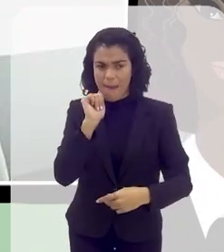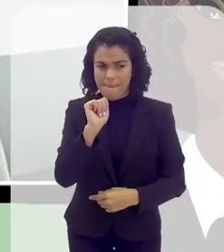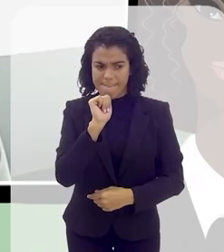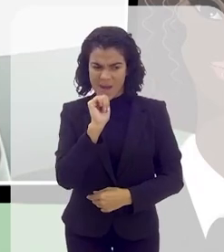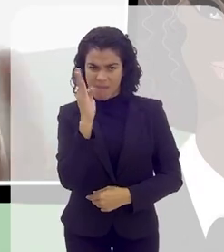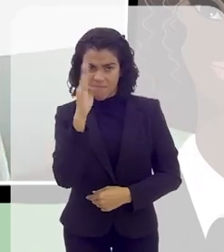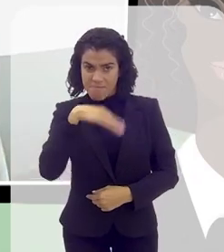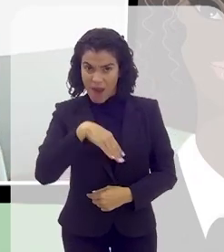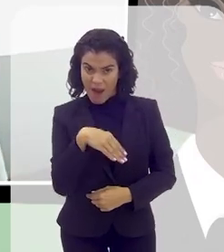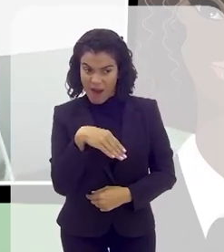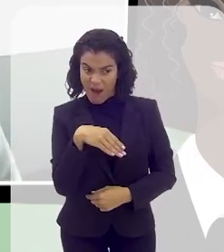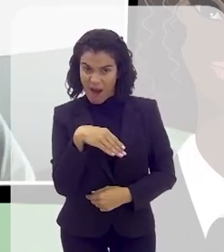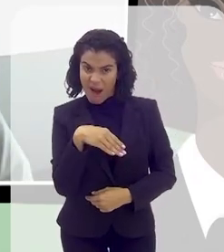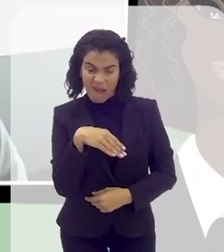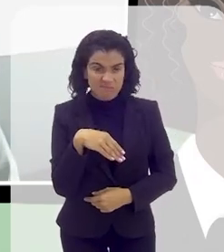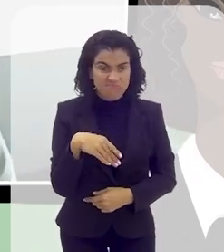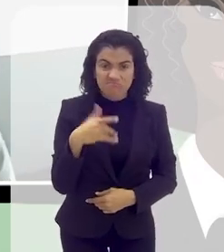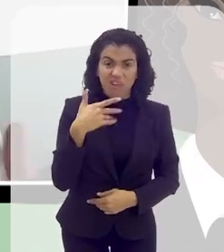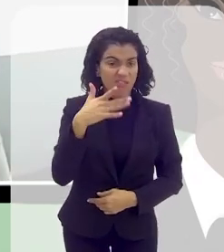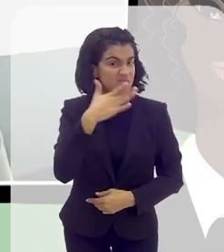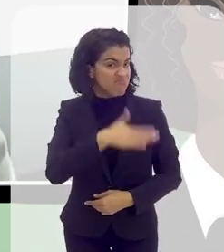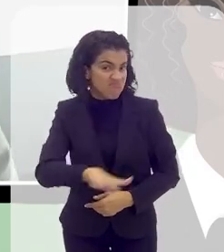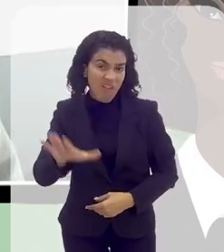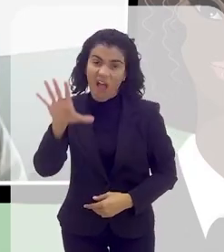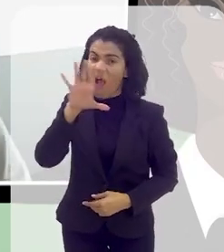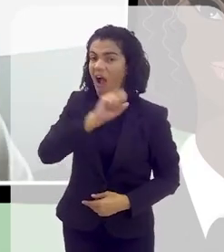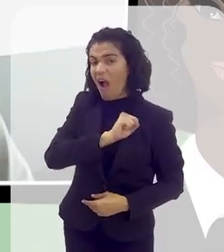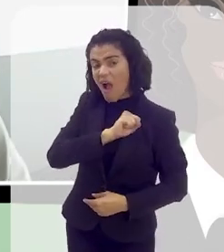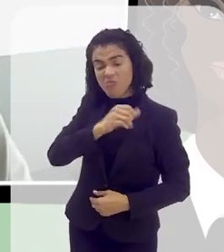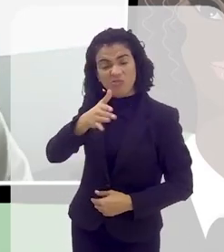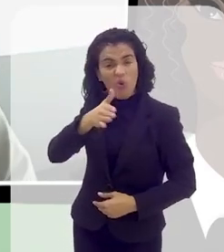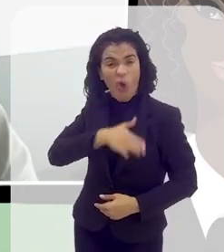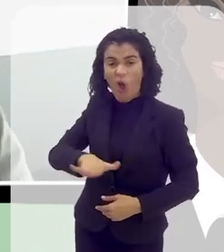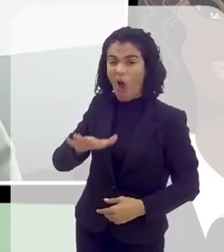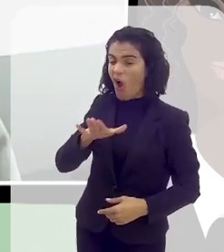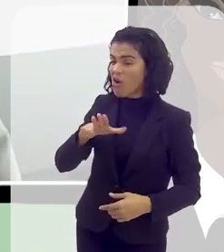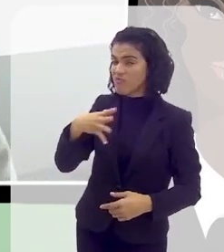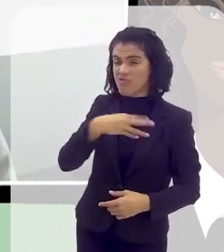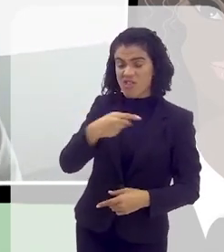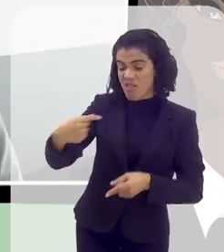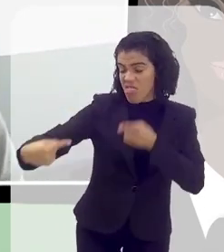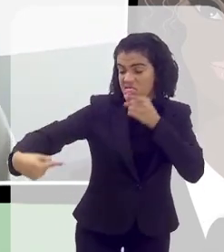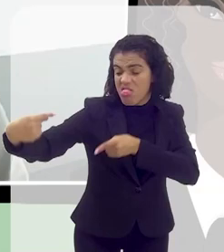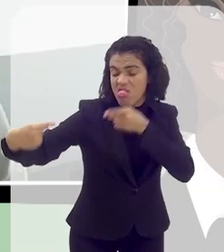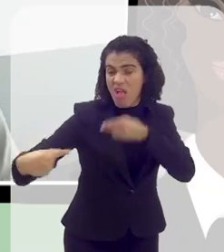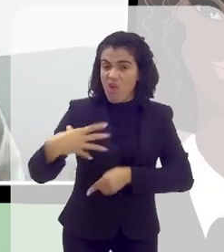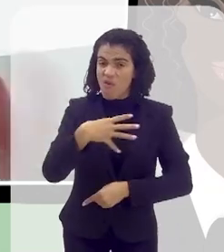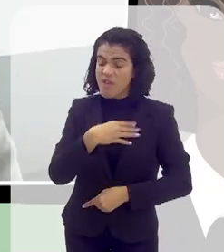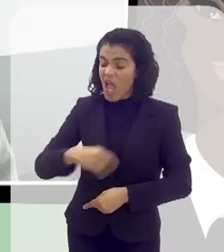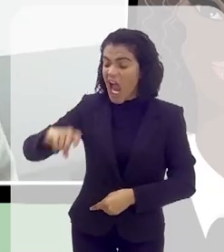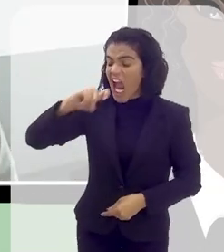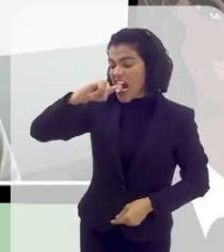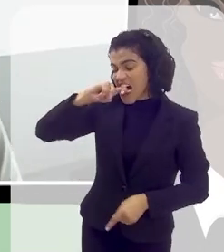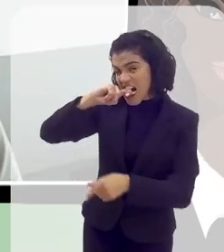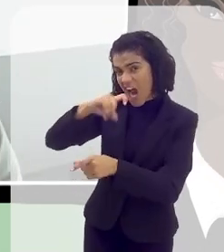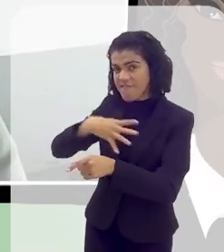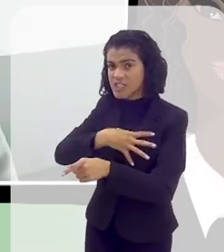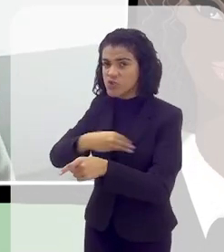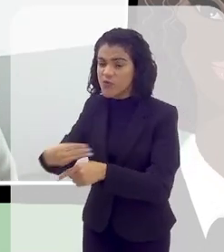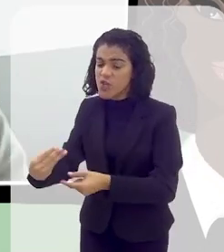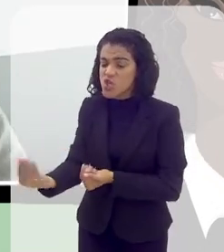essa pessoa má, como essa pessoa que não ama incondicionalmente, como essa pessoa que rivaliza com a filha, que tem inveja dessa